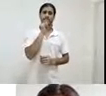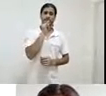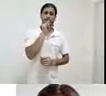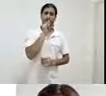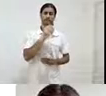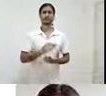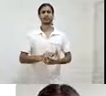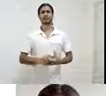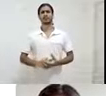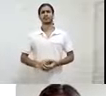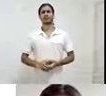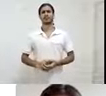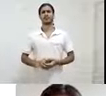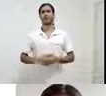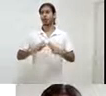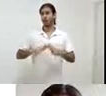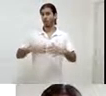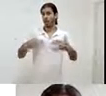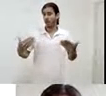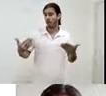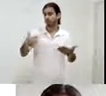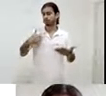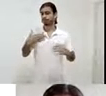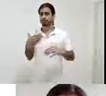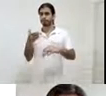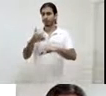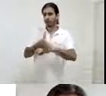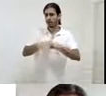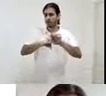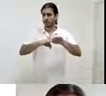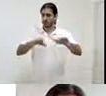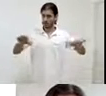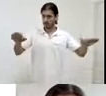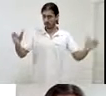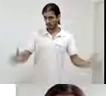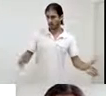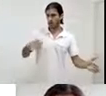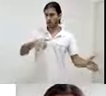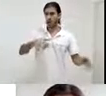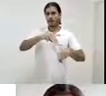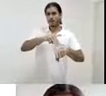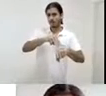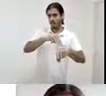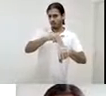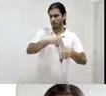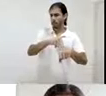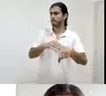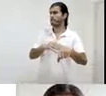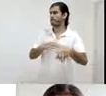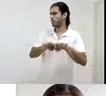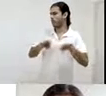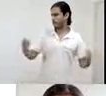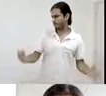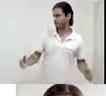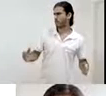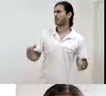quando uma vez participei da banca e um membro da banca pediu para tirar que essa pesquisa é qualitativa.